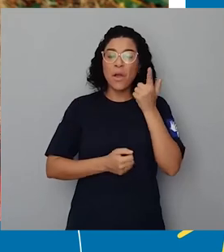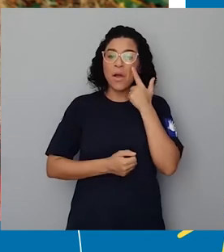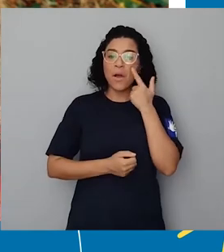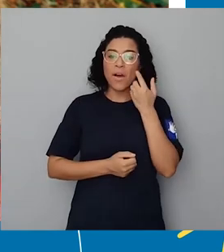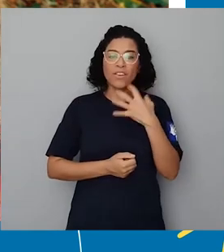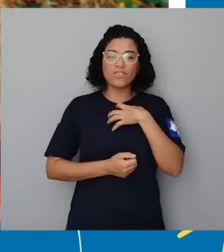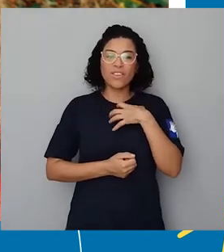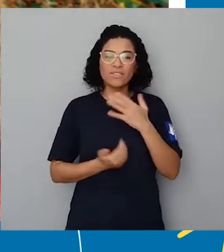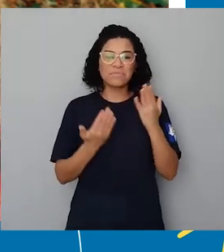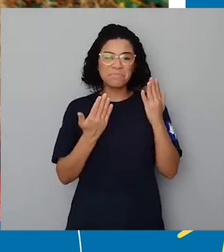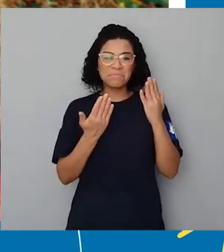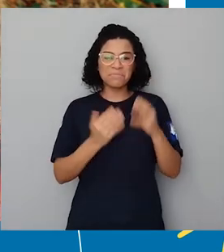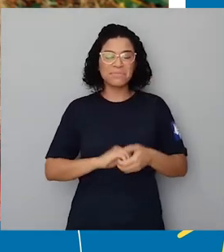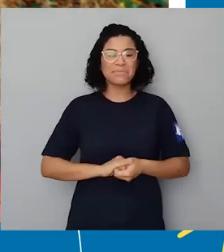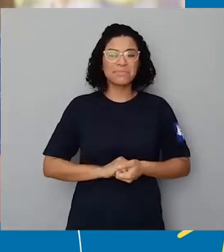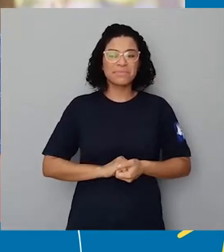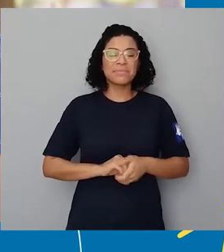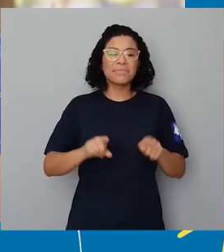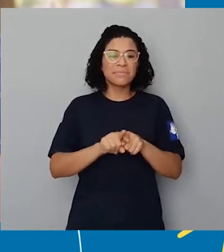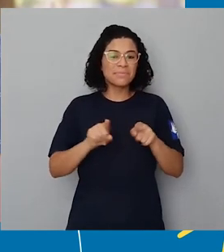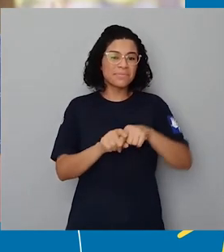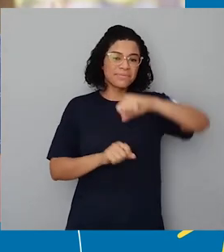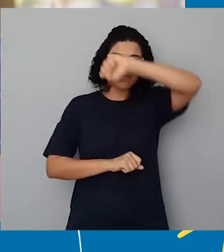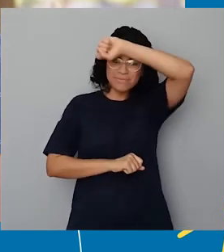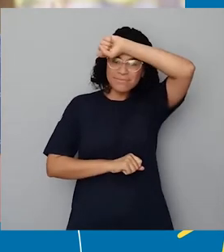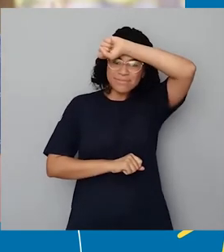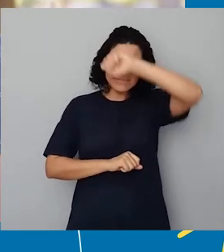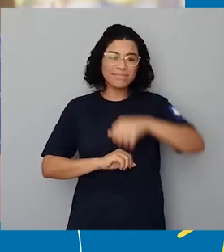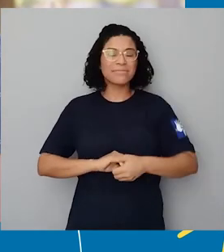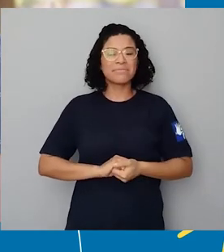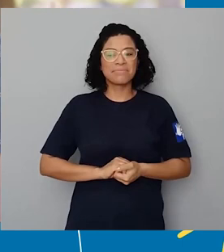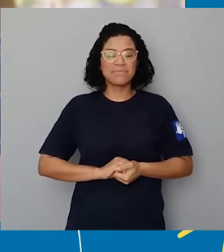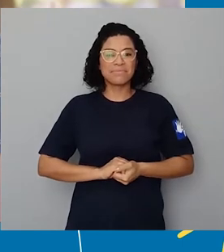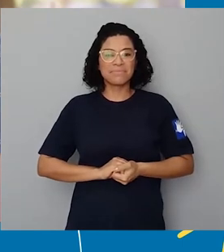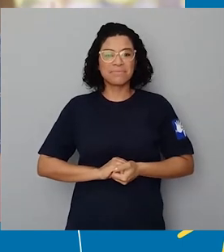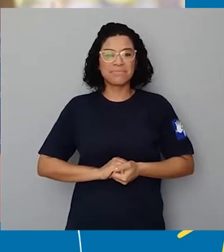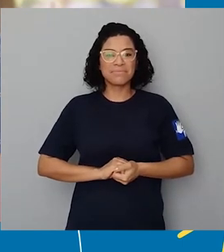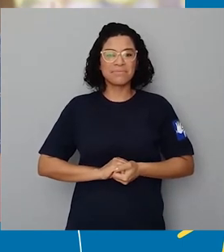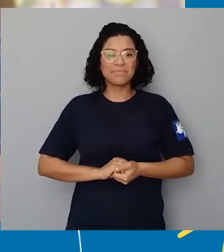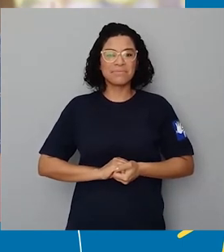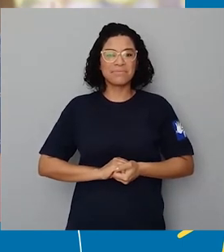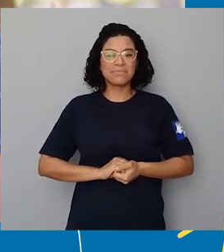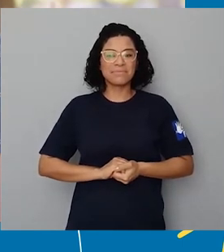como que é. Tem pique-esconde, que é assim.